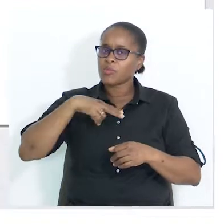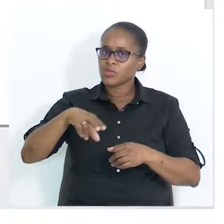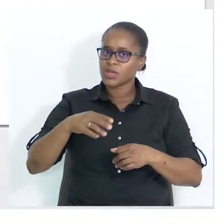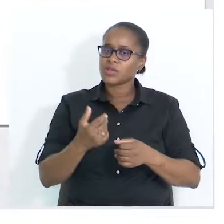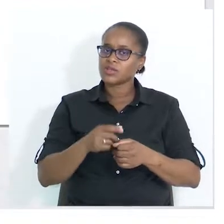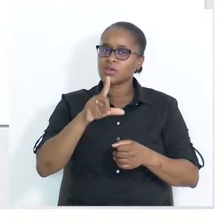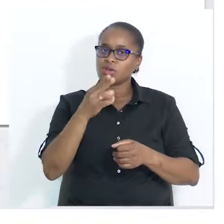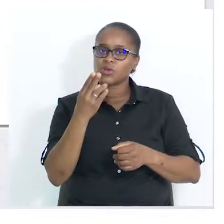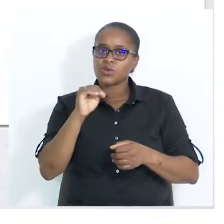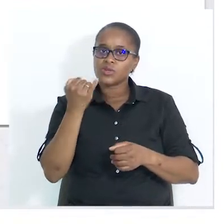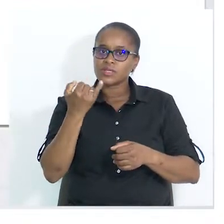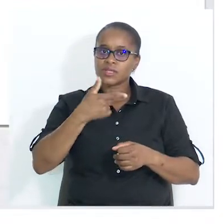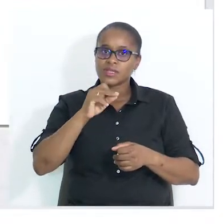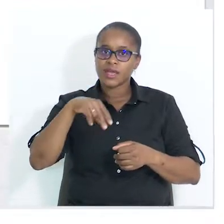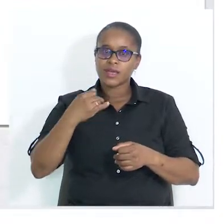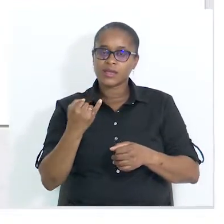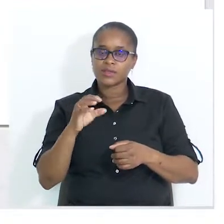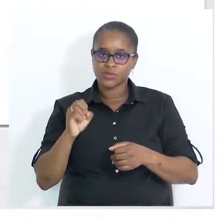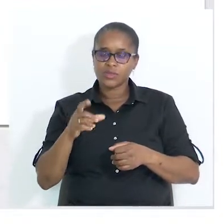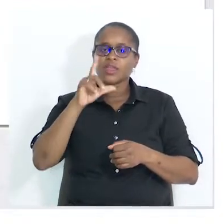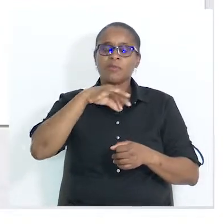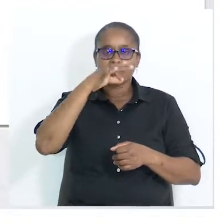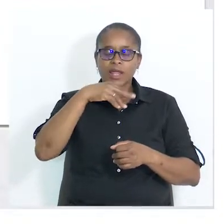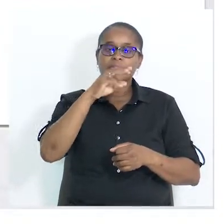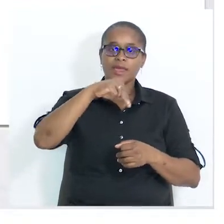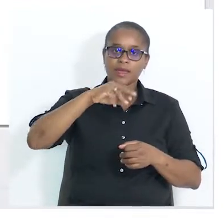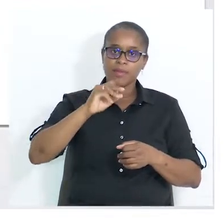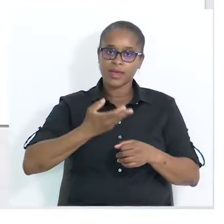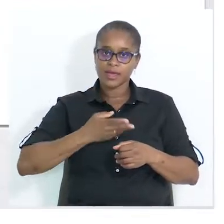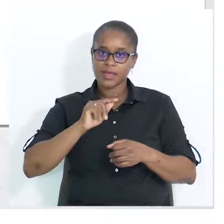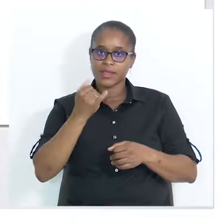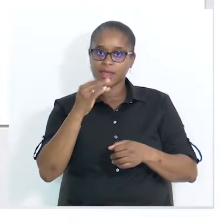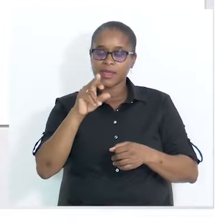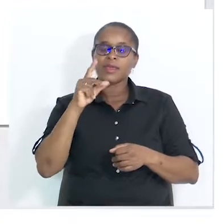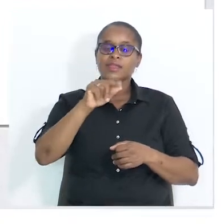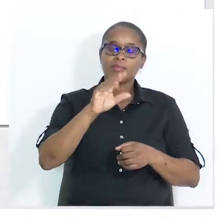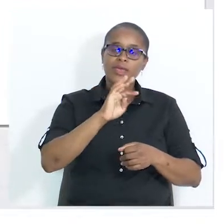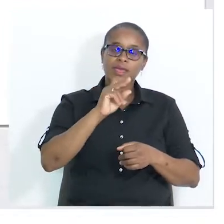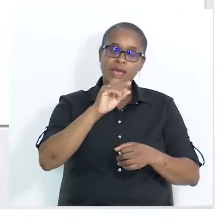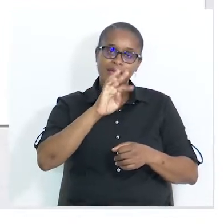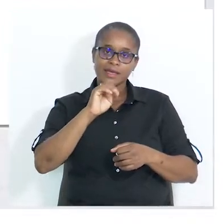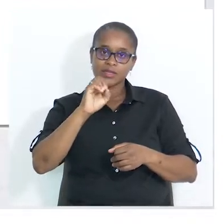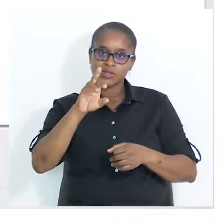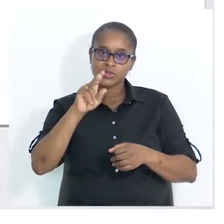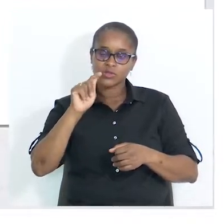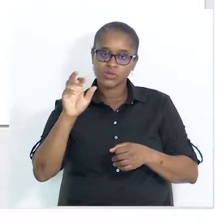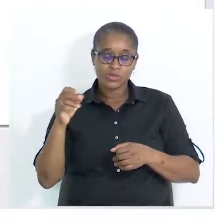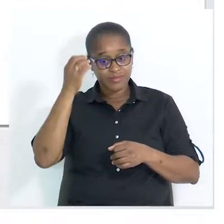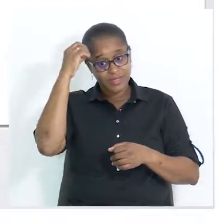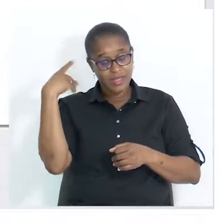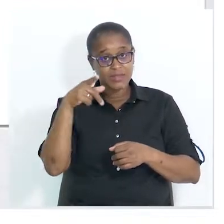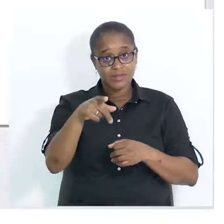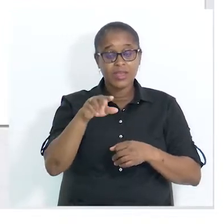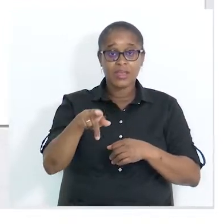português lusitano. Também é falado na Madeira e Açores. E não te esqueças que essa variedade também